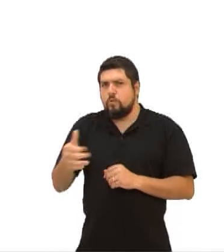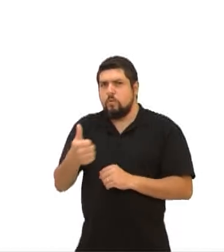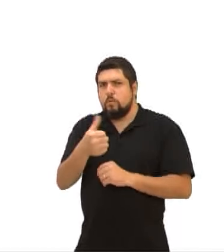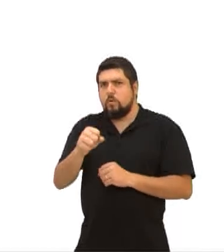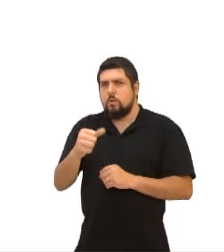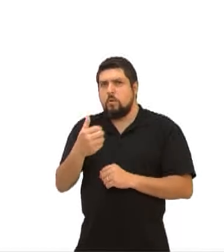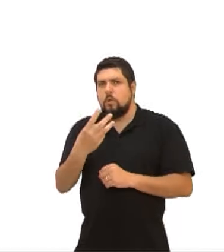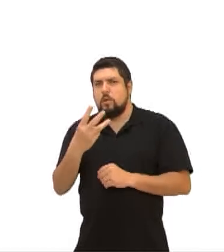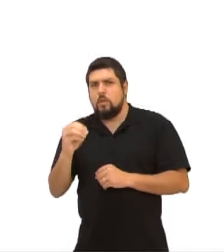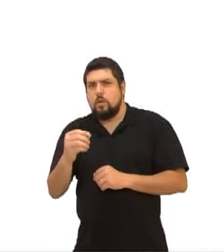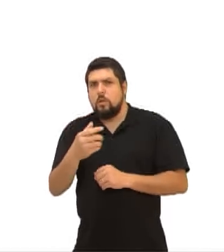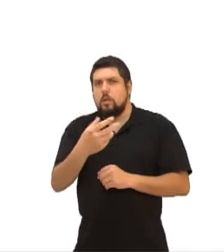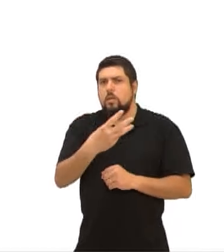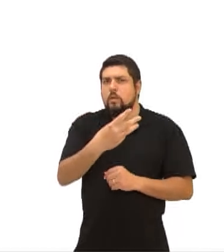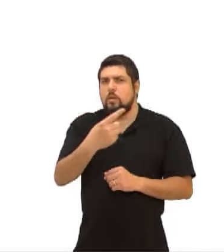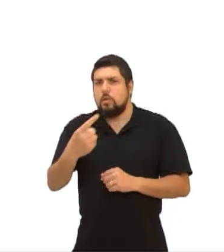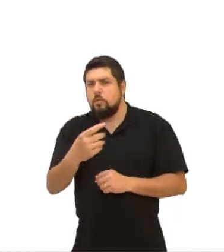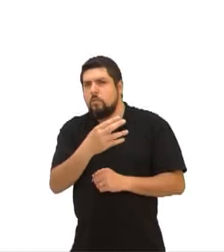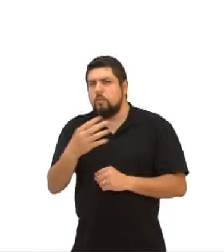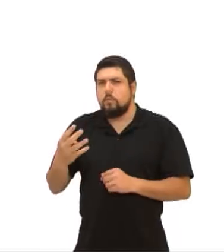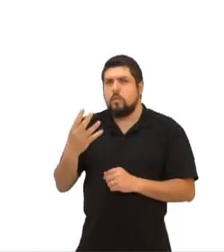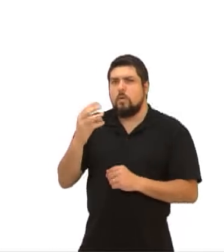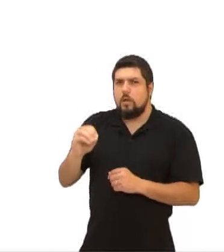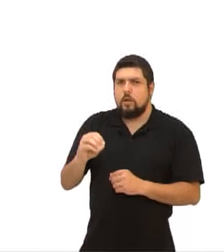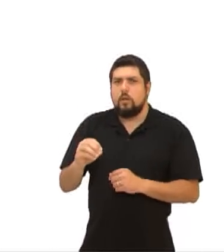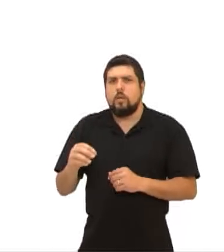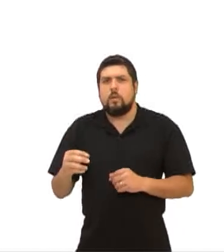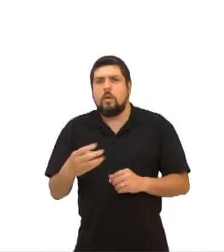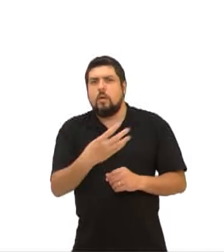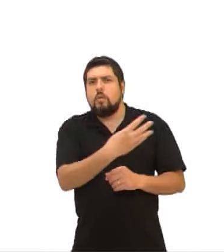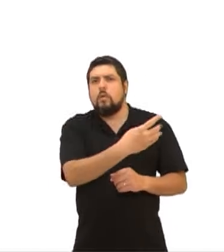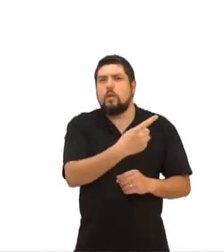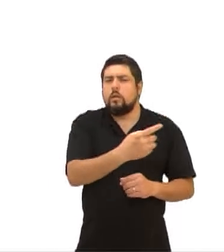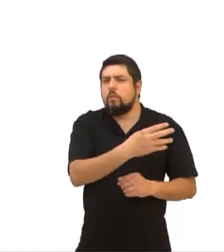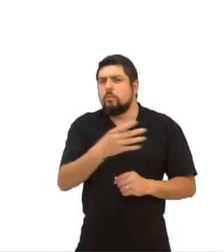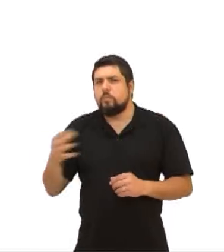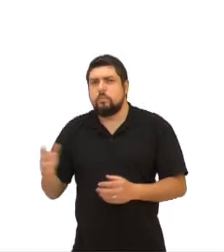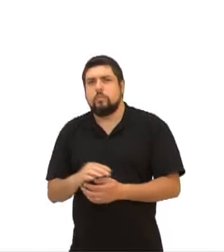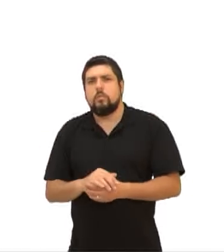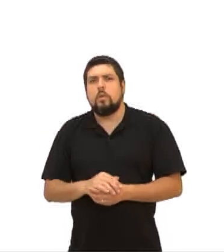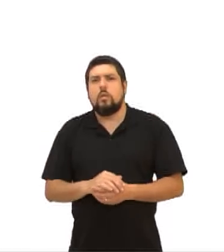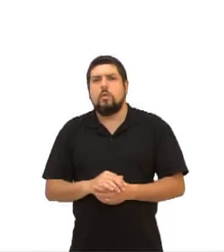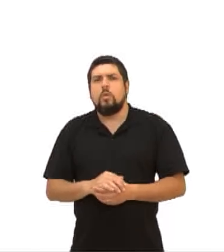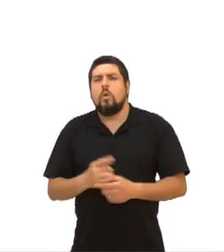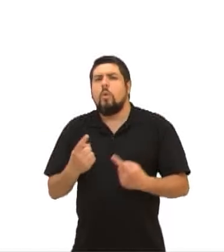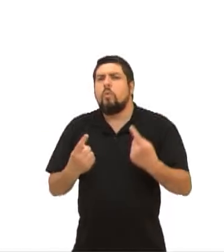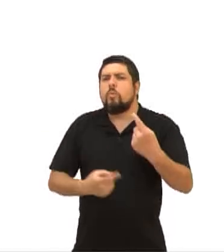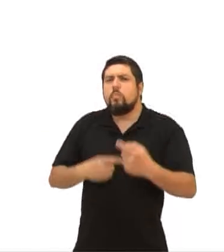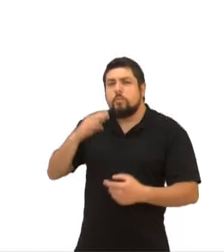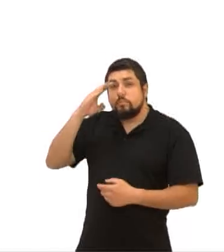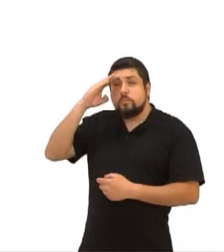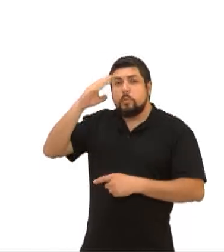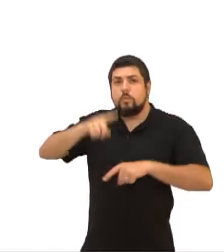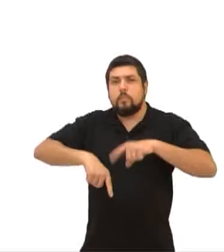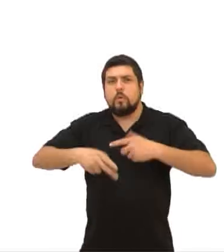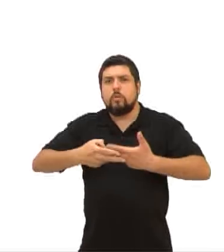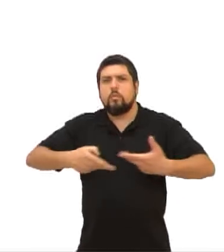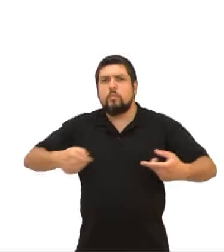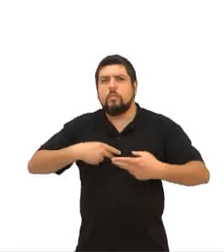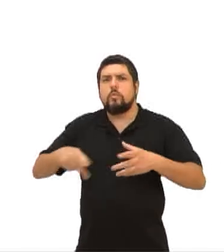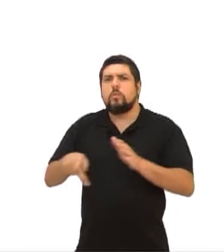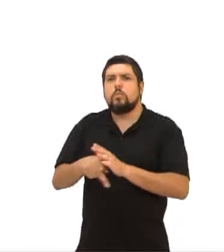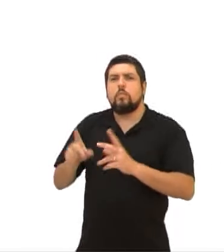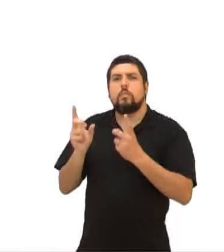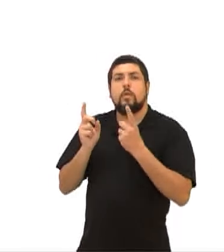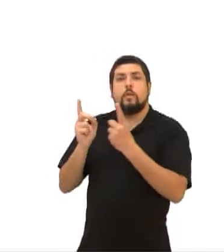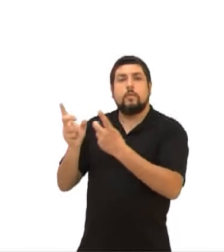1830, 31, 1841 e quais eram os principais produtos de exportação, os principais produtos